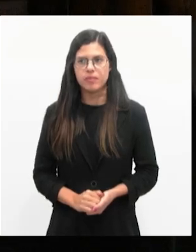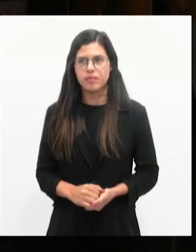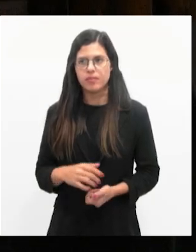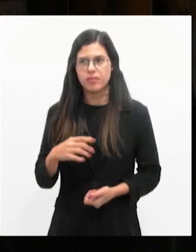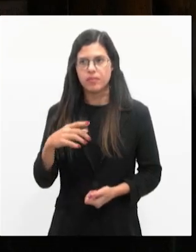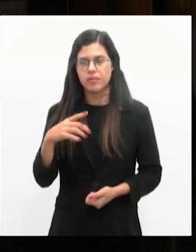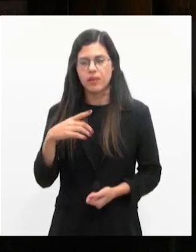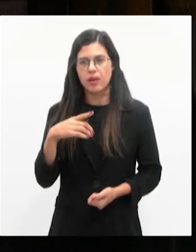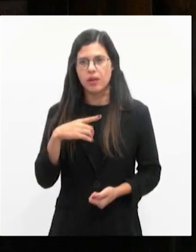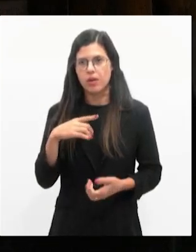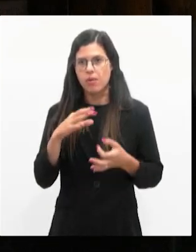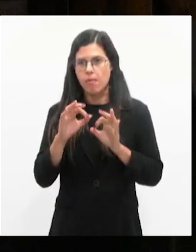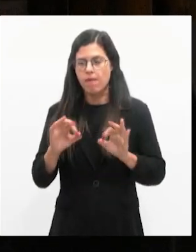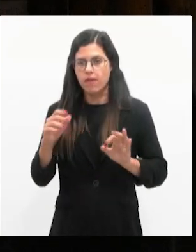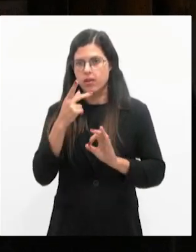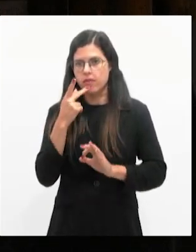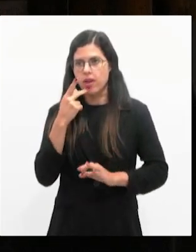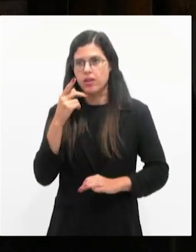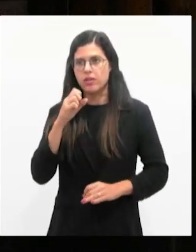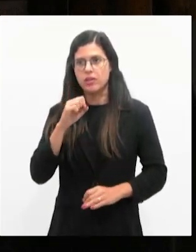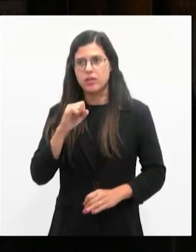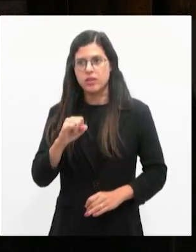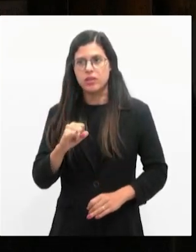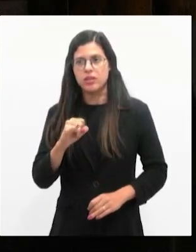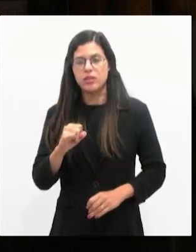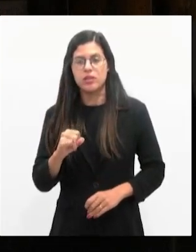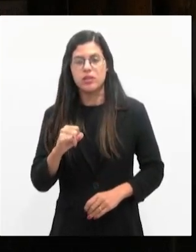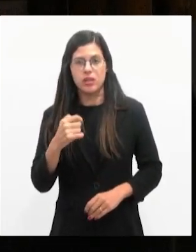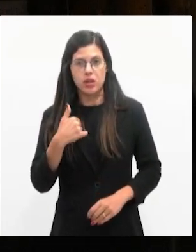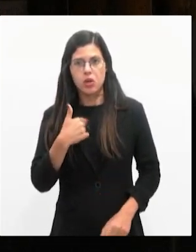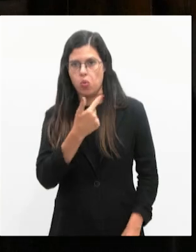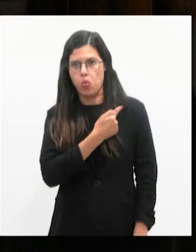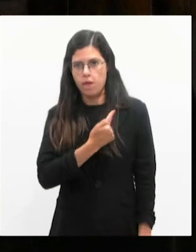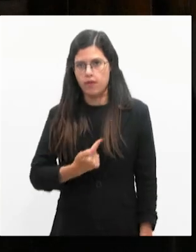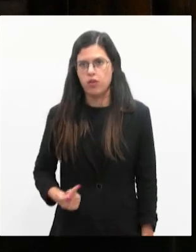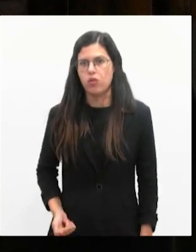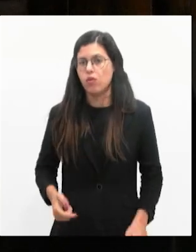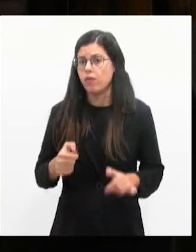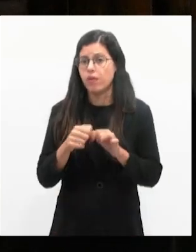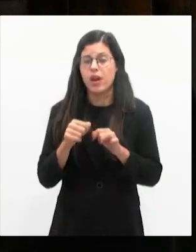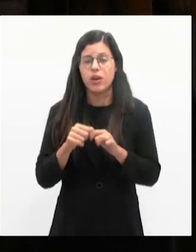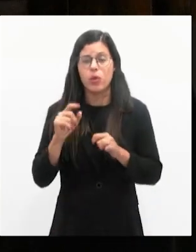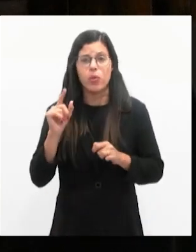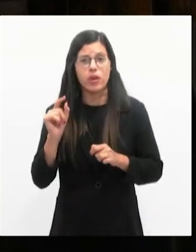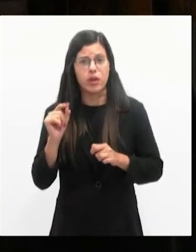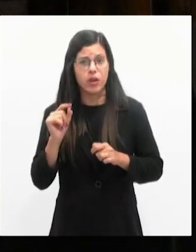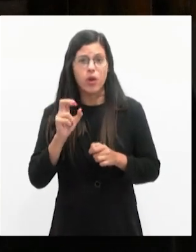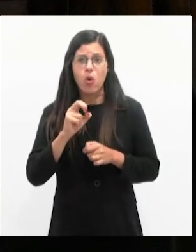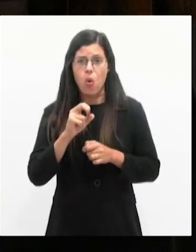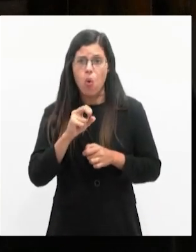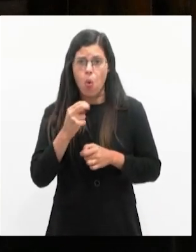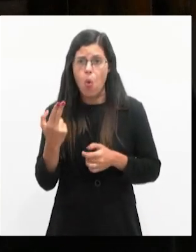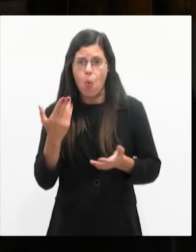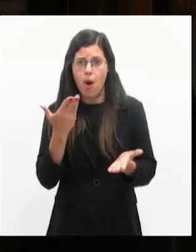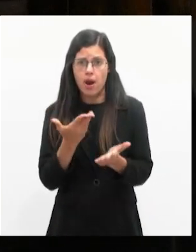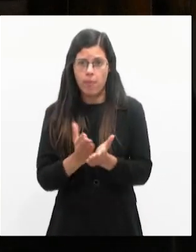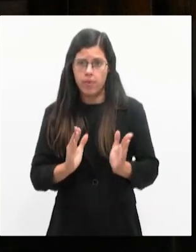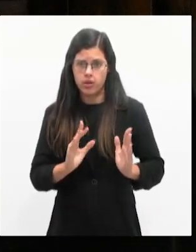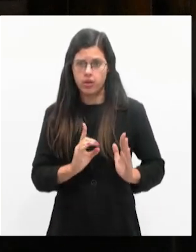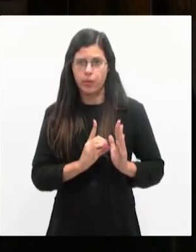governador, o que nós faríamos? Ou extinguiríamos o